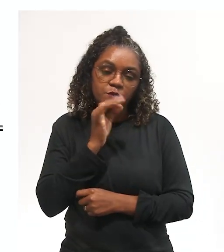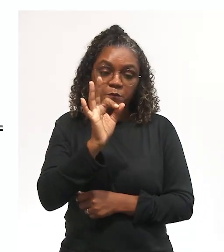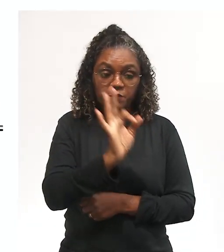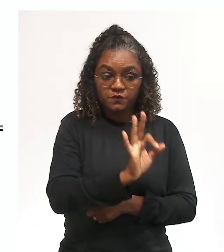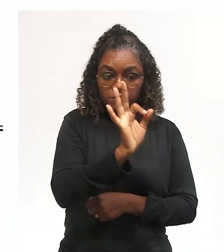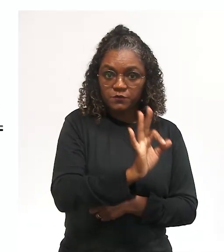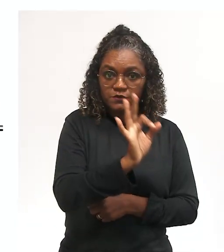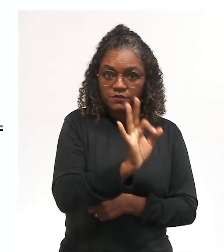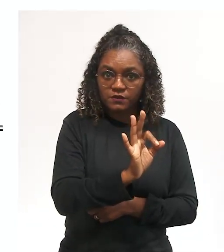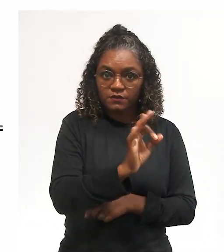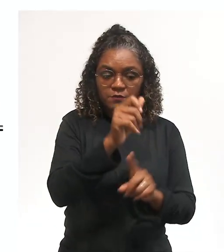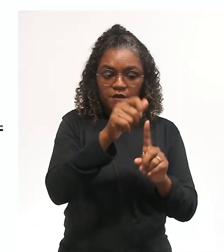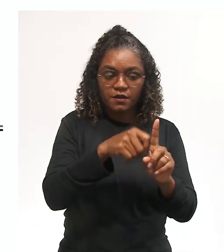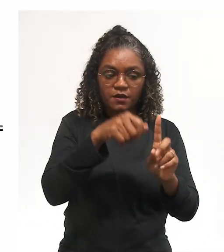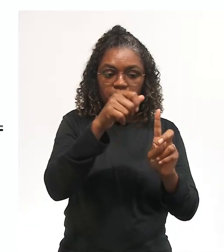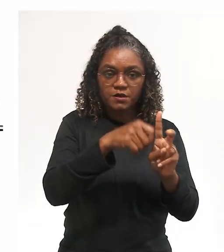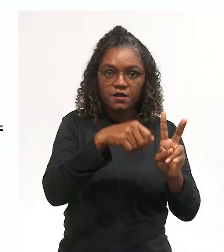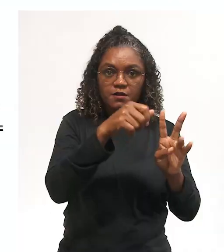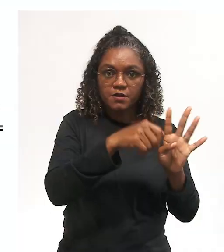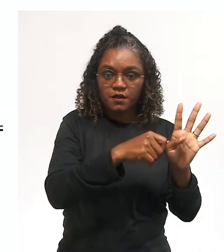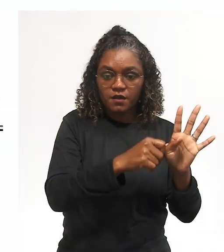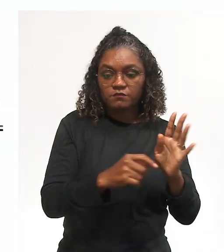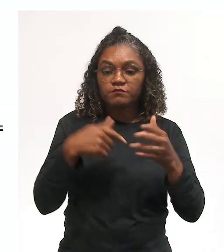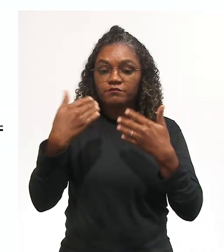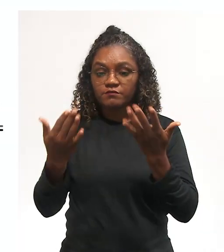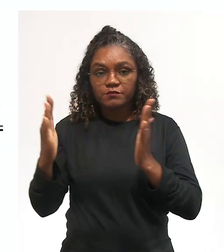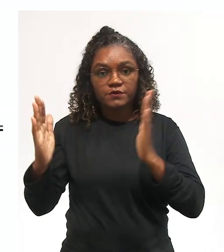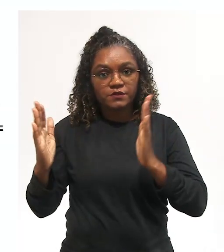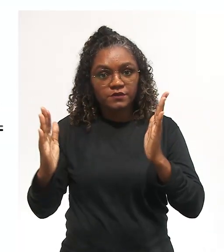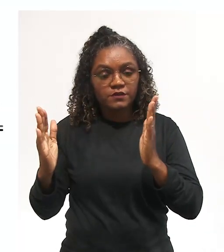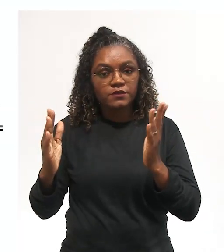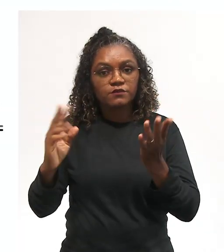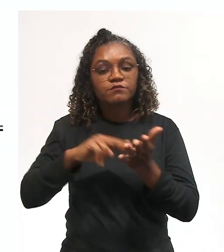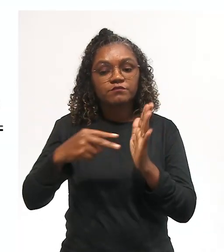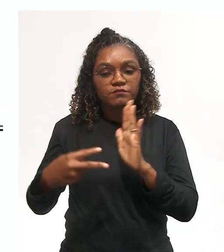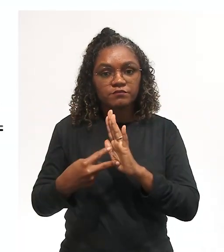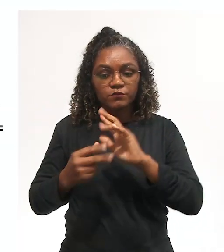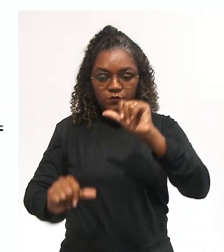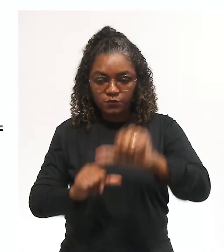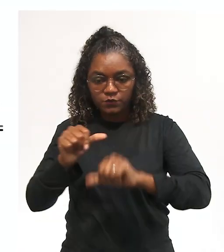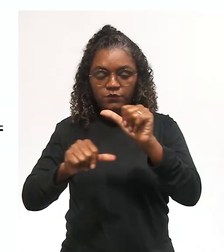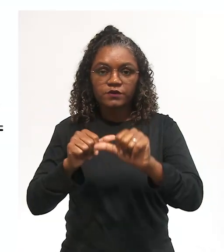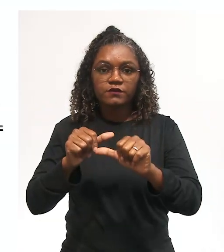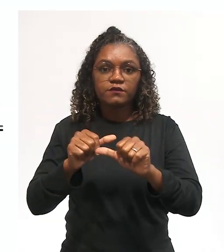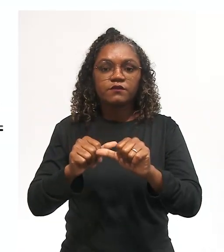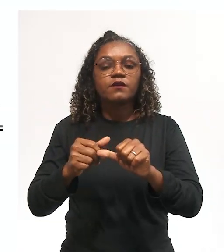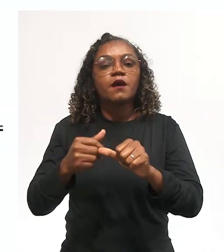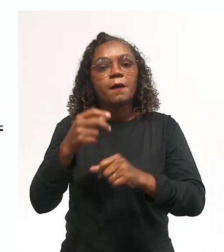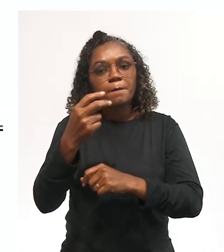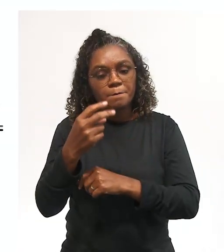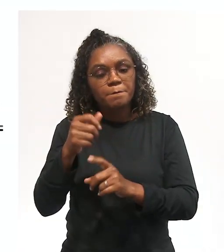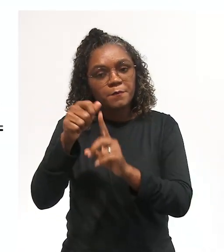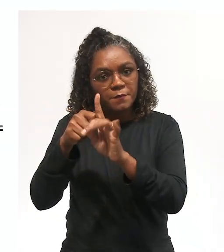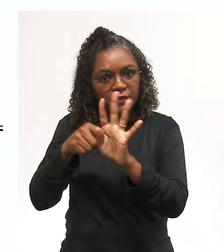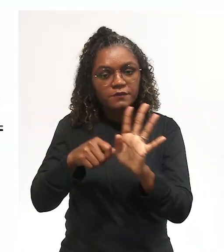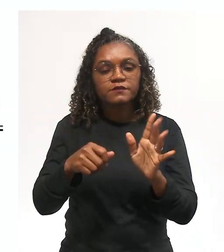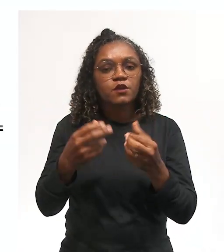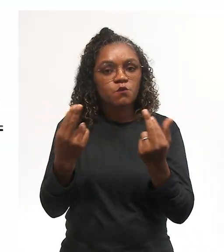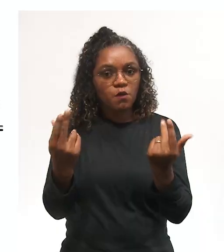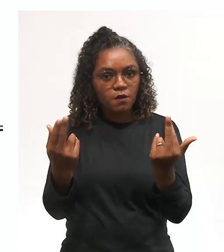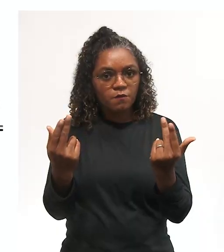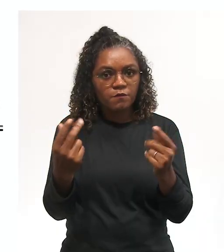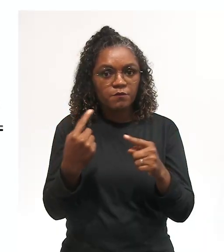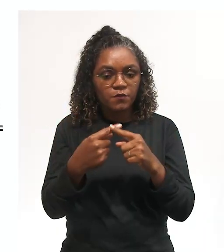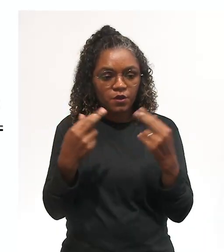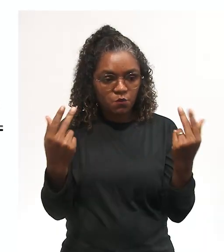3% ao mês, o tempo também é interessante que nós passemos então para meses também, porque taxa e tempo